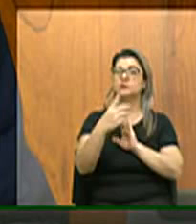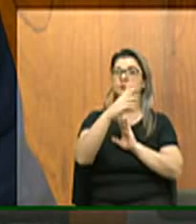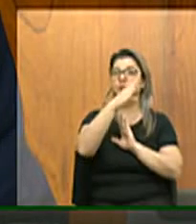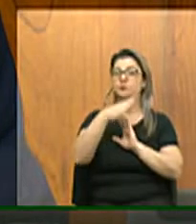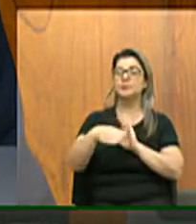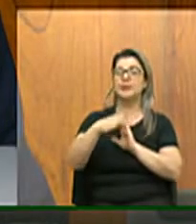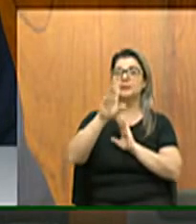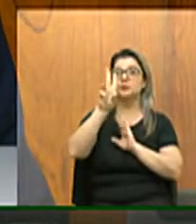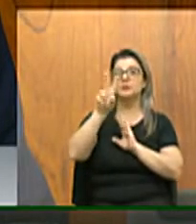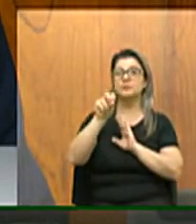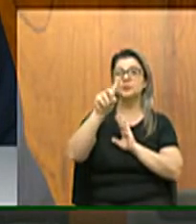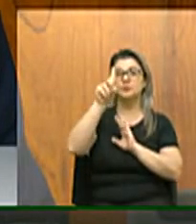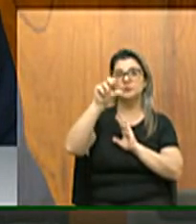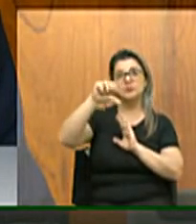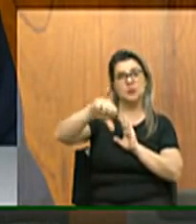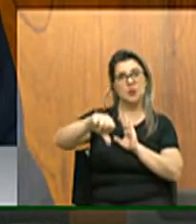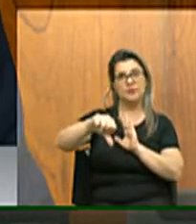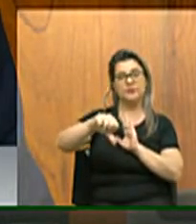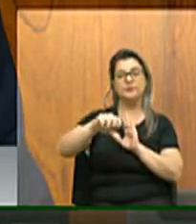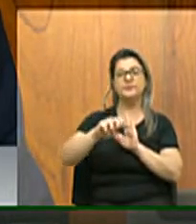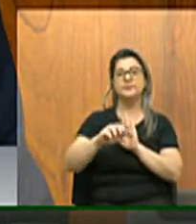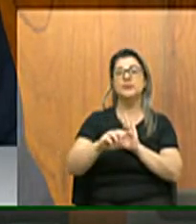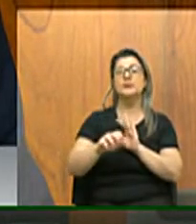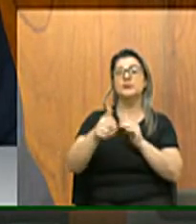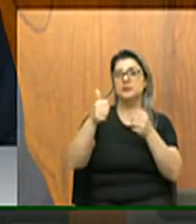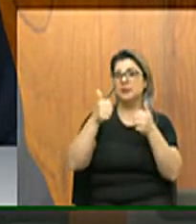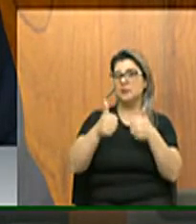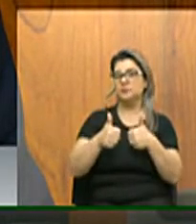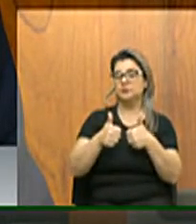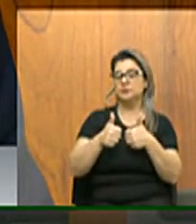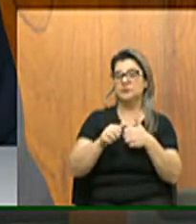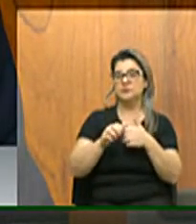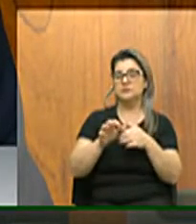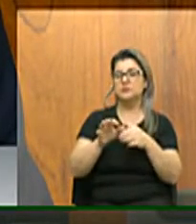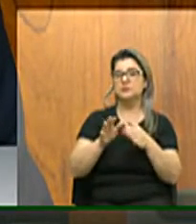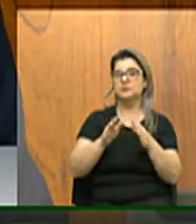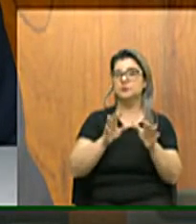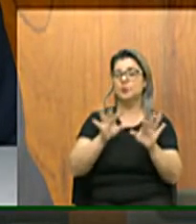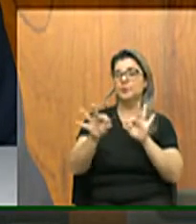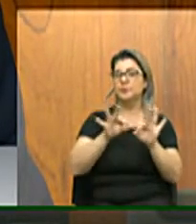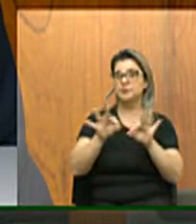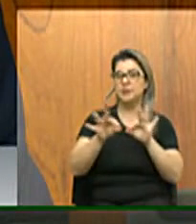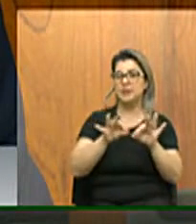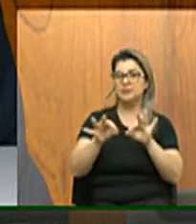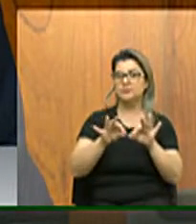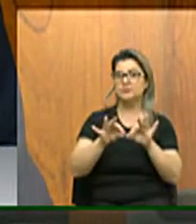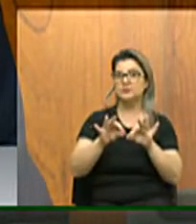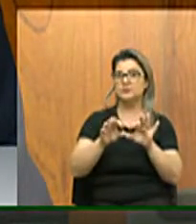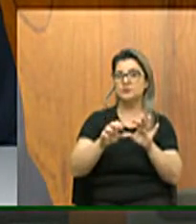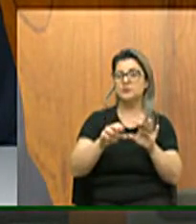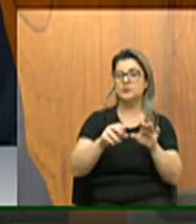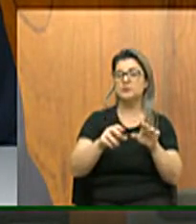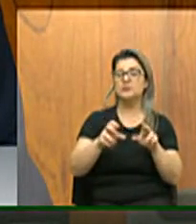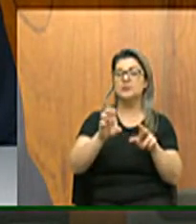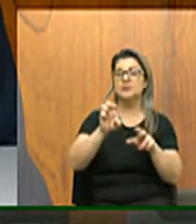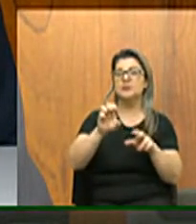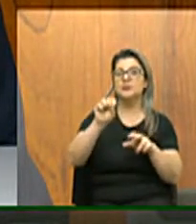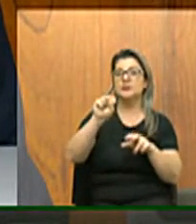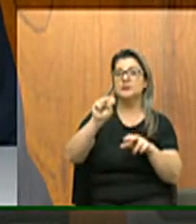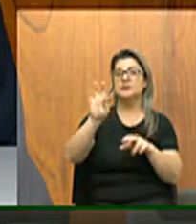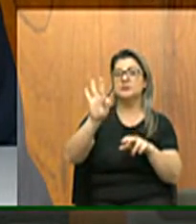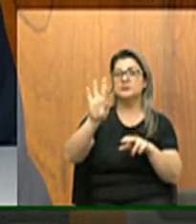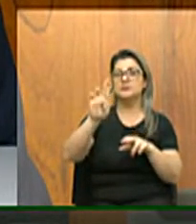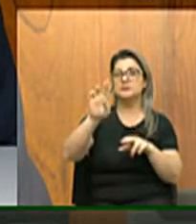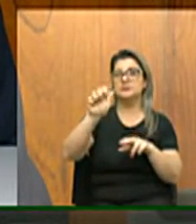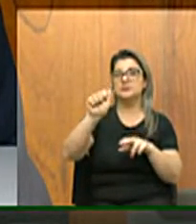que autoriza o Departamento Autônomo de Estradas e de Estradas de Rodagem, o DAER, a transferir